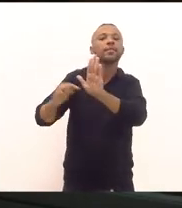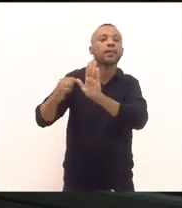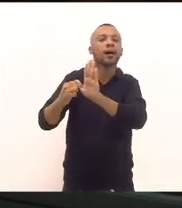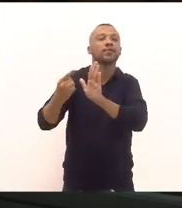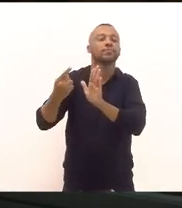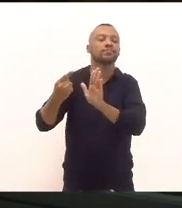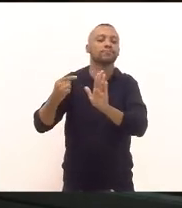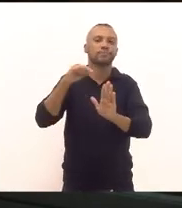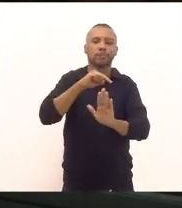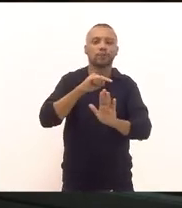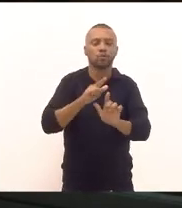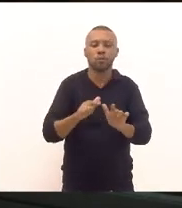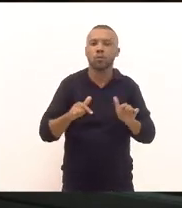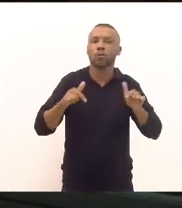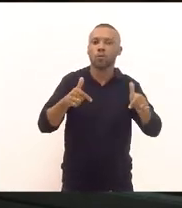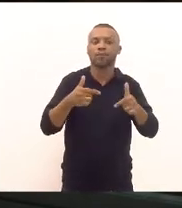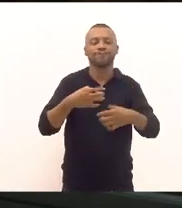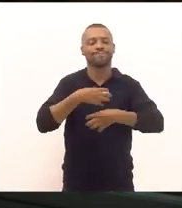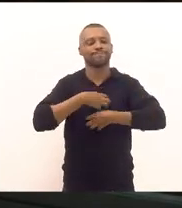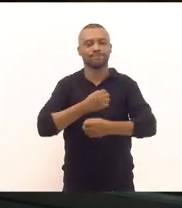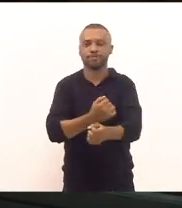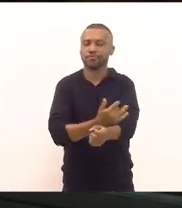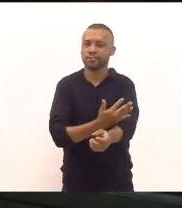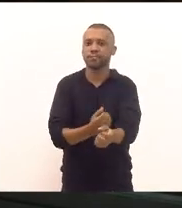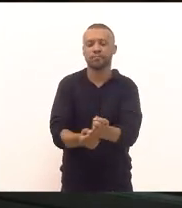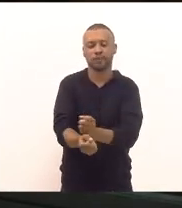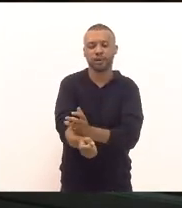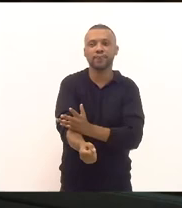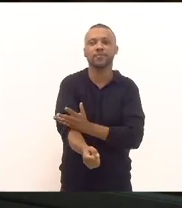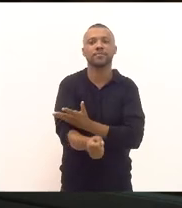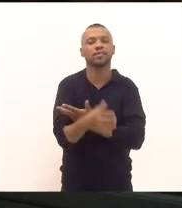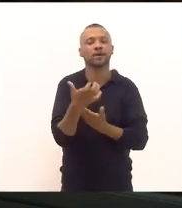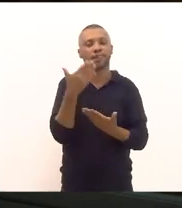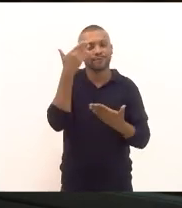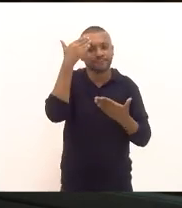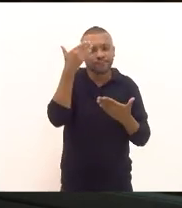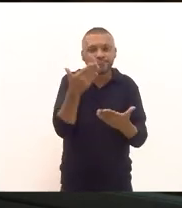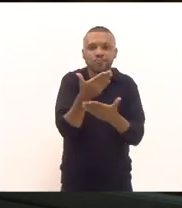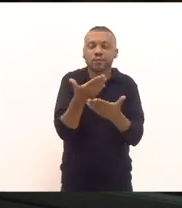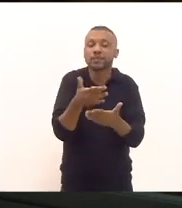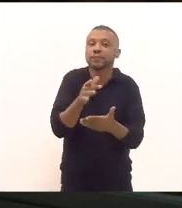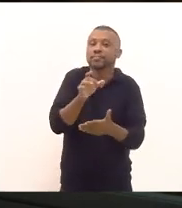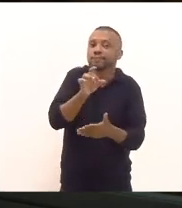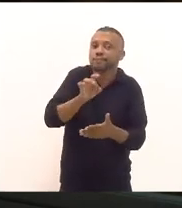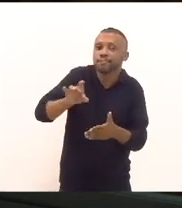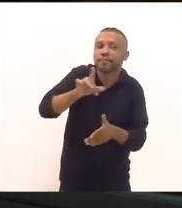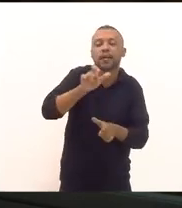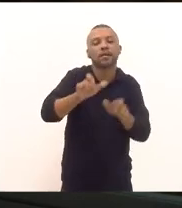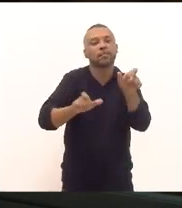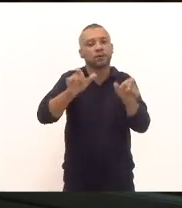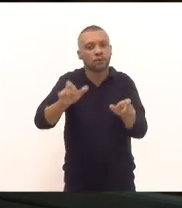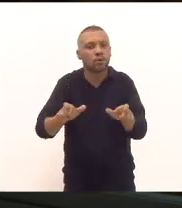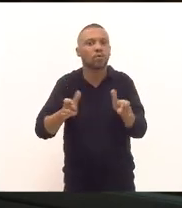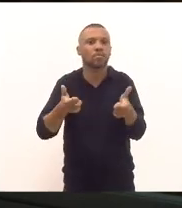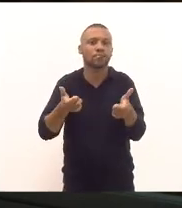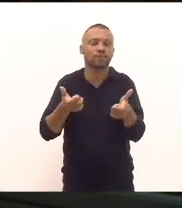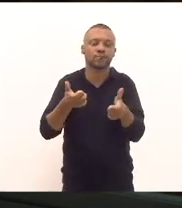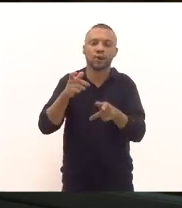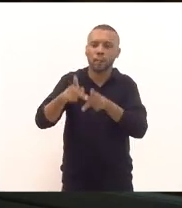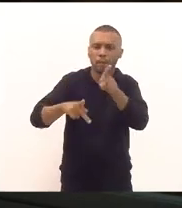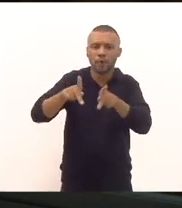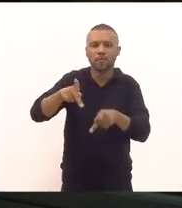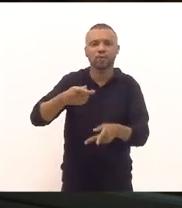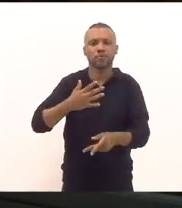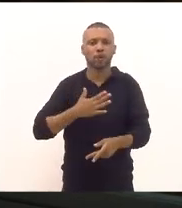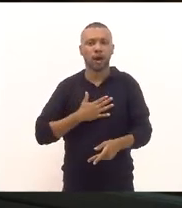pelo que eu fiz me emociona muito Oi e eu só tenho que agradecer essas pessoas por essa energia agradecer todos do povo do